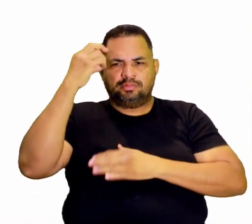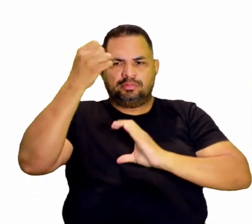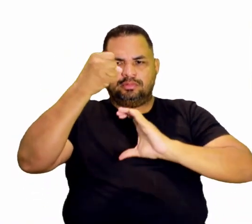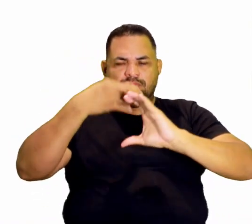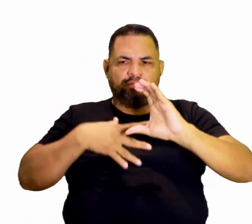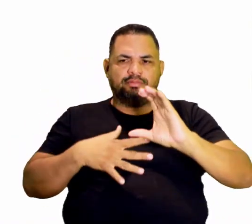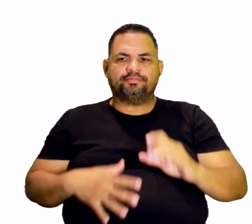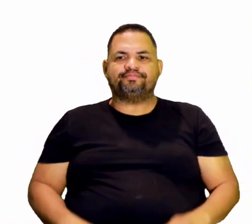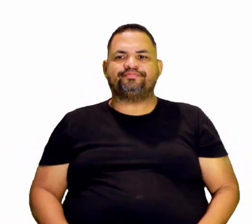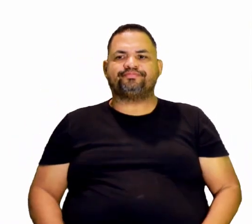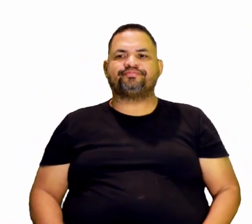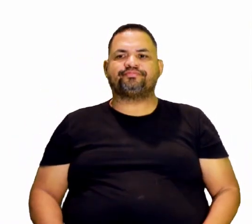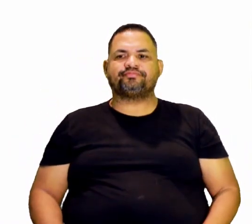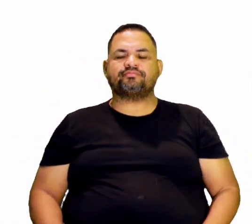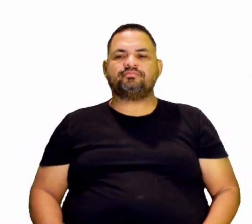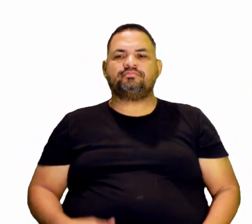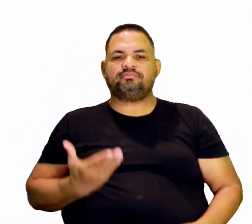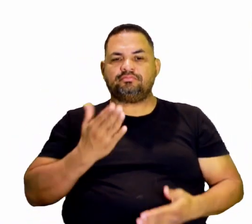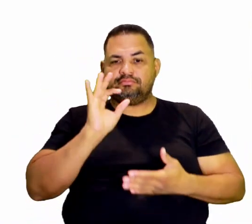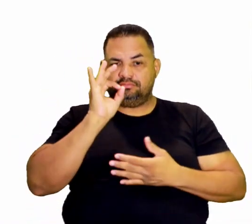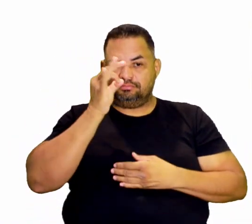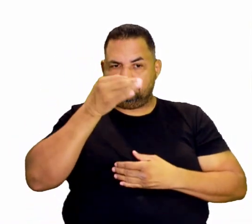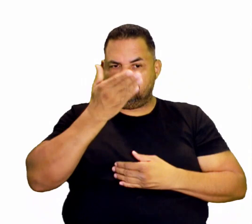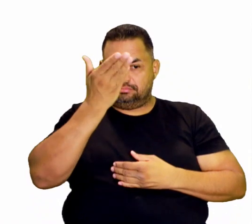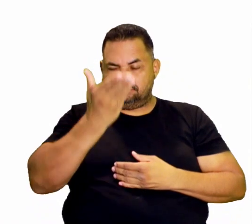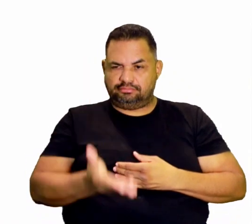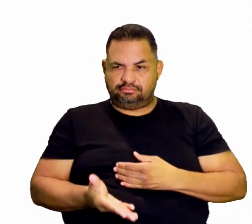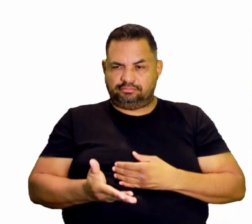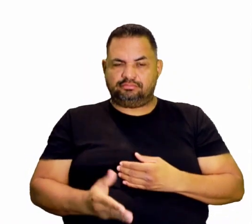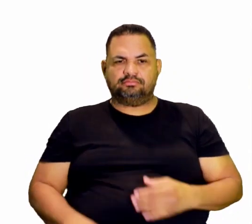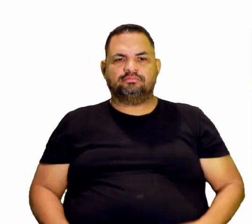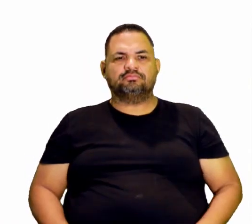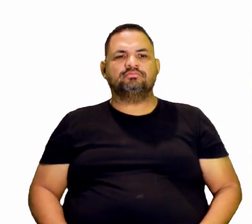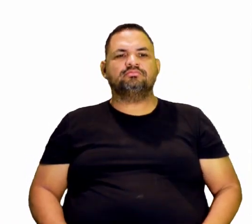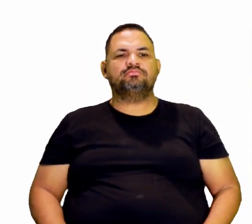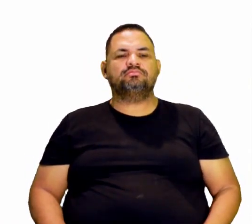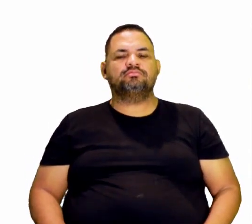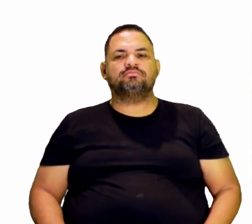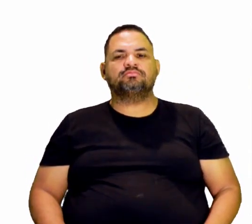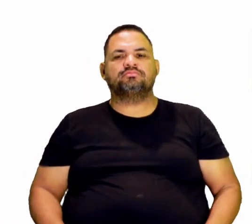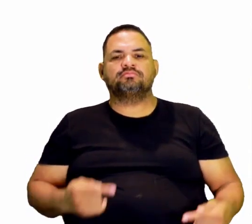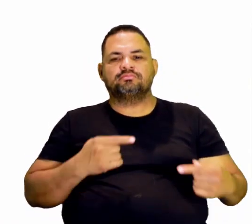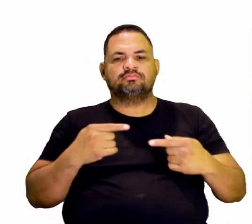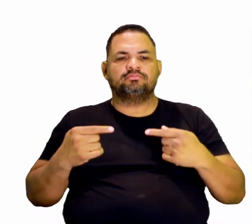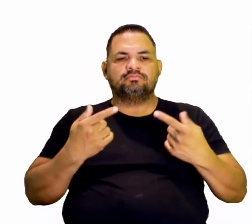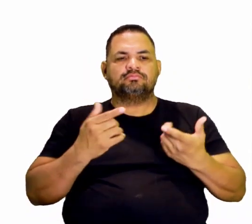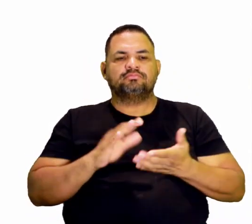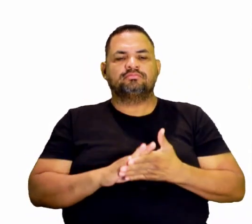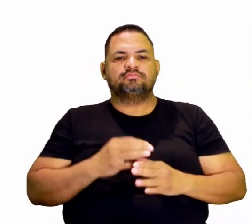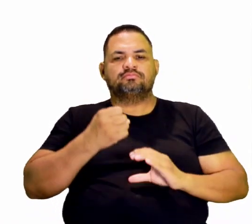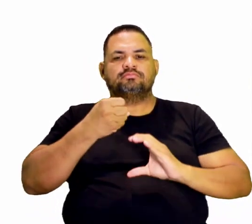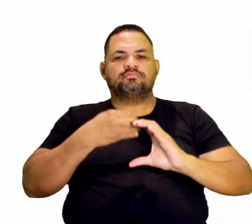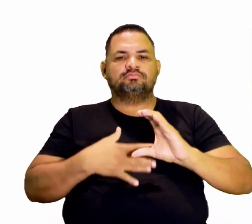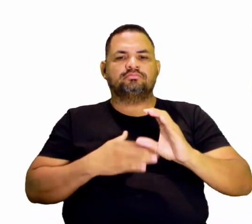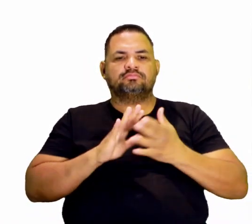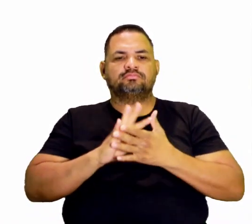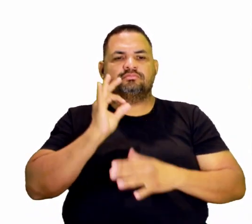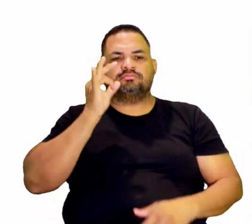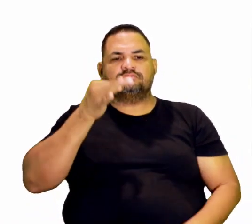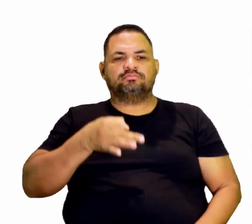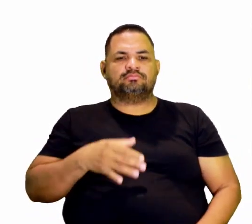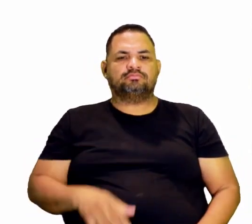pela, entre as assertivas abaixo, indica aquela que corresponde à característica